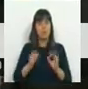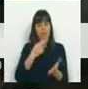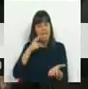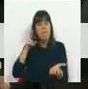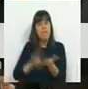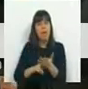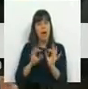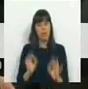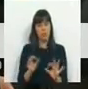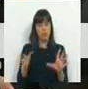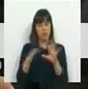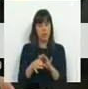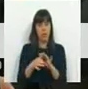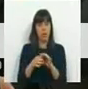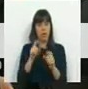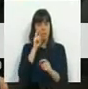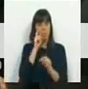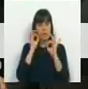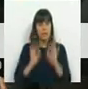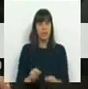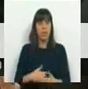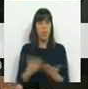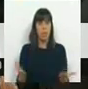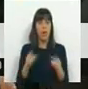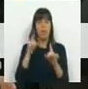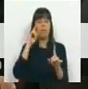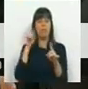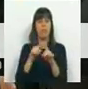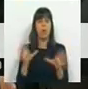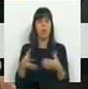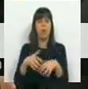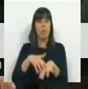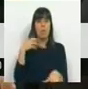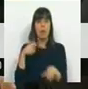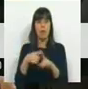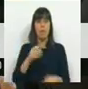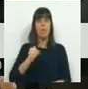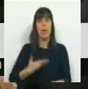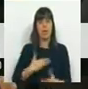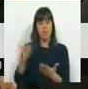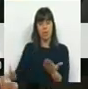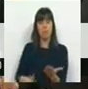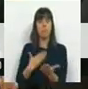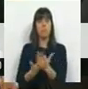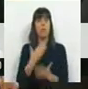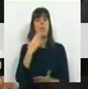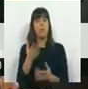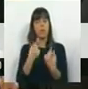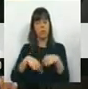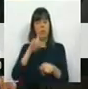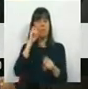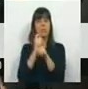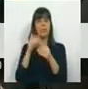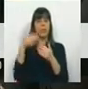os factos que são relativamente solidificados. Foi nesse sentido que o grupo parlamentar do PSD apresentou um pedido de